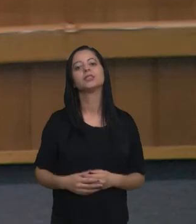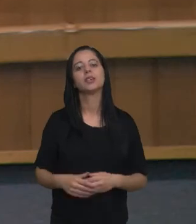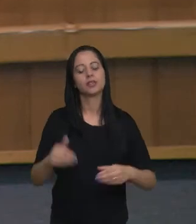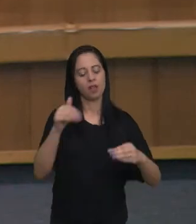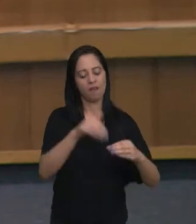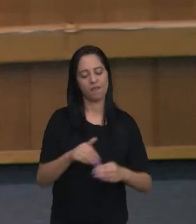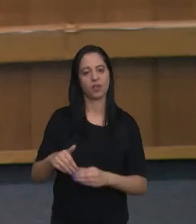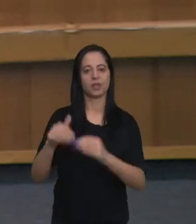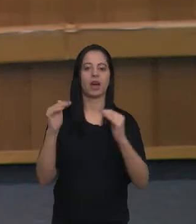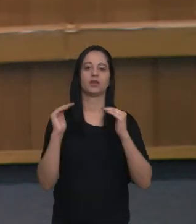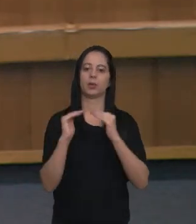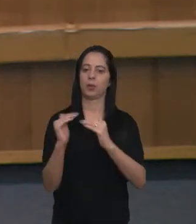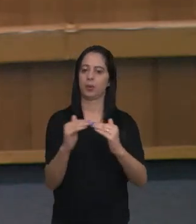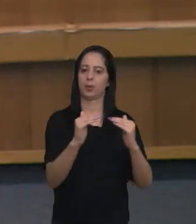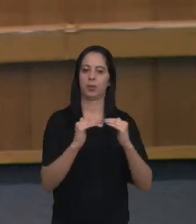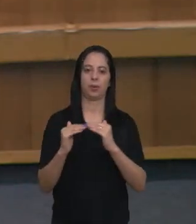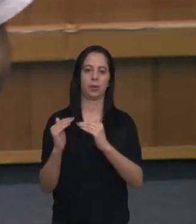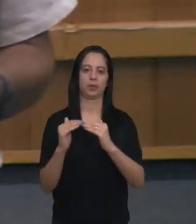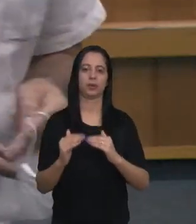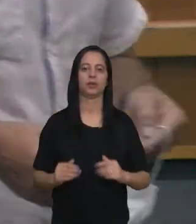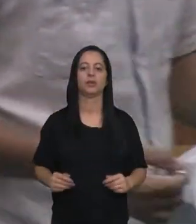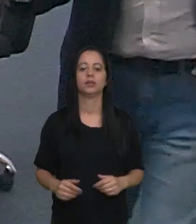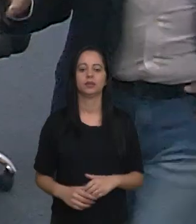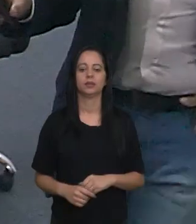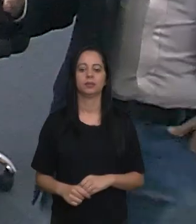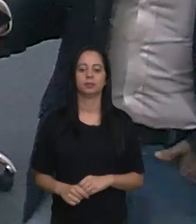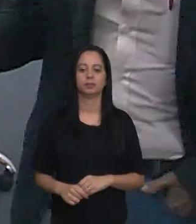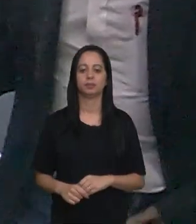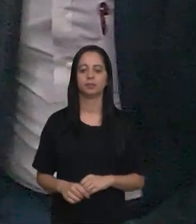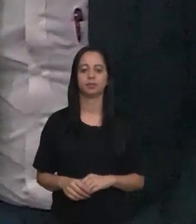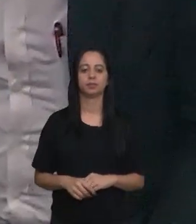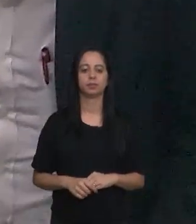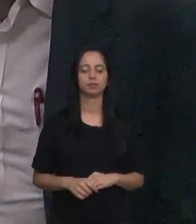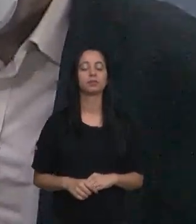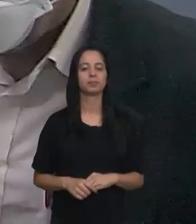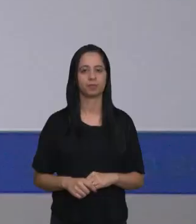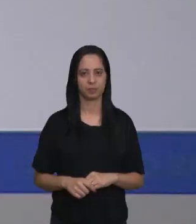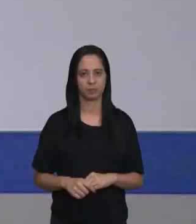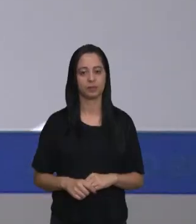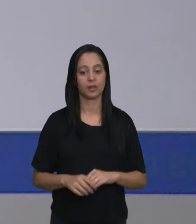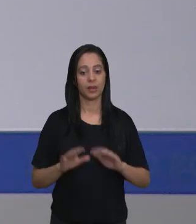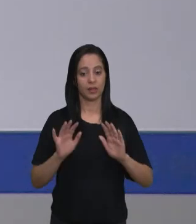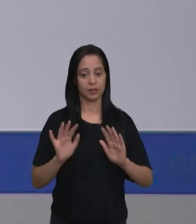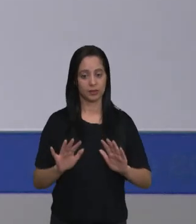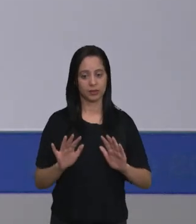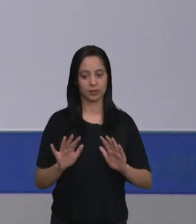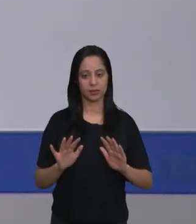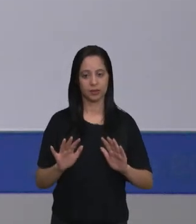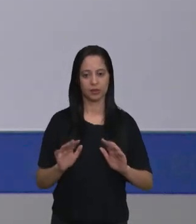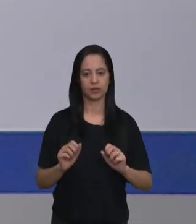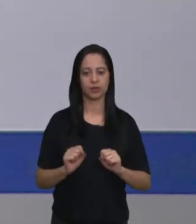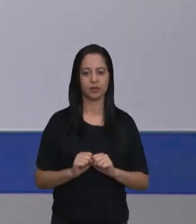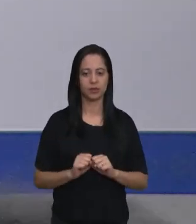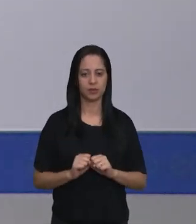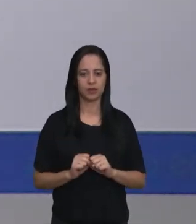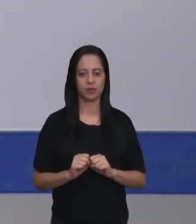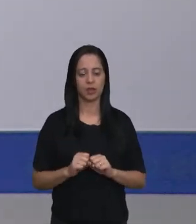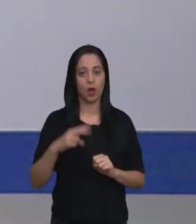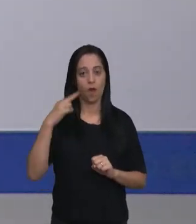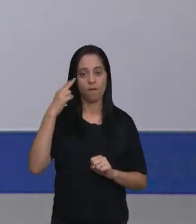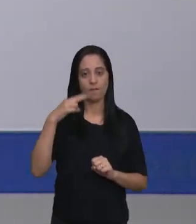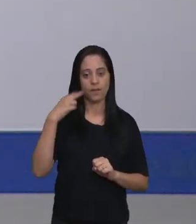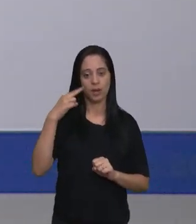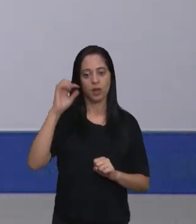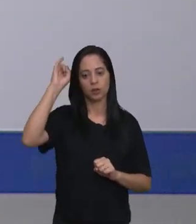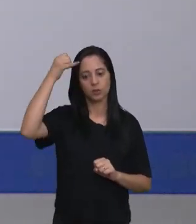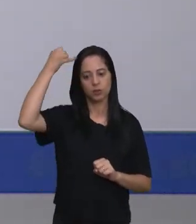votaram positivamente nessa homenagem. Só para deixar registrado, então, a fala hoje do expediente, vereador doutor